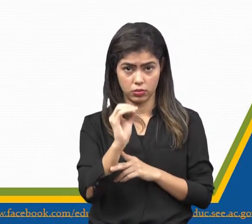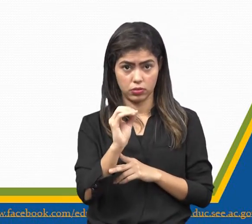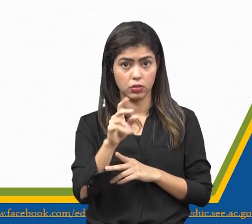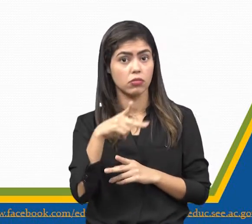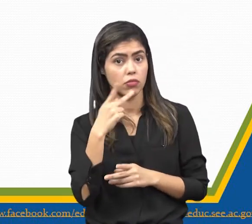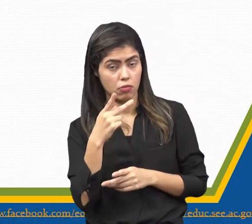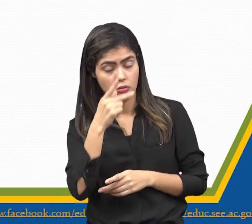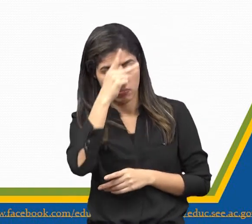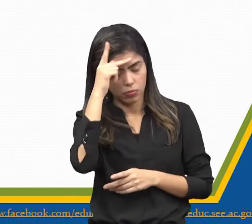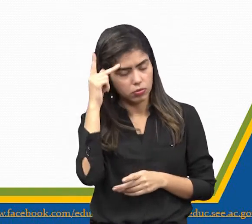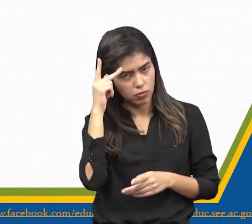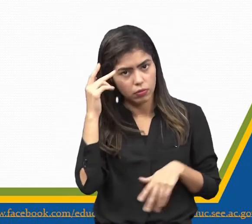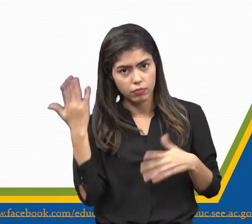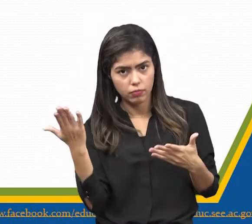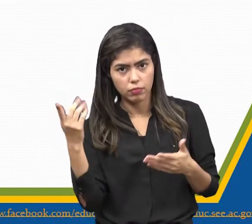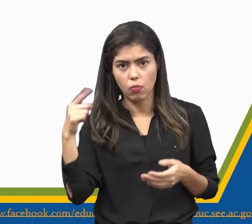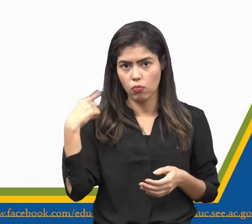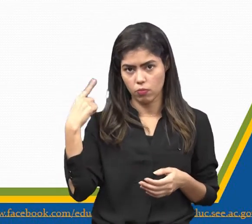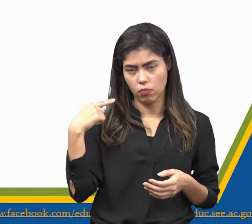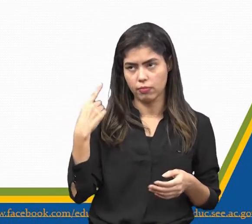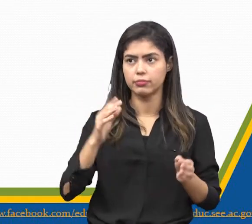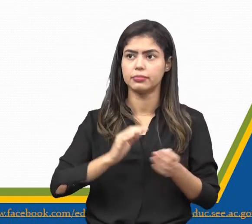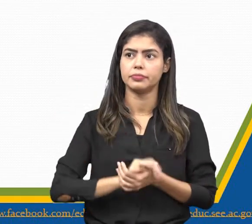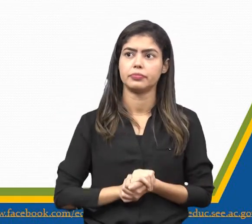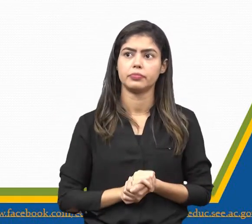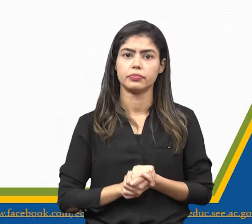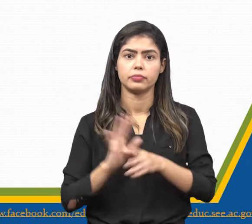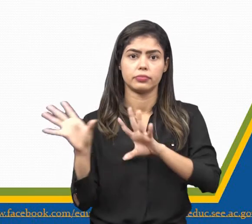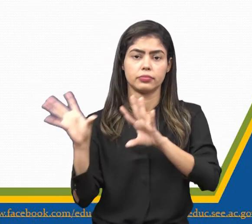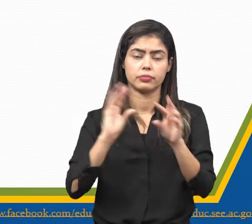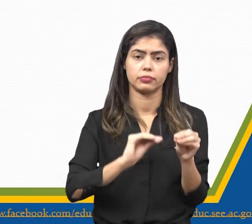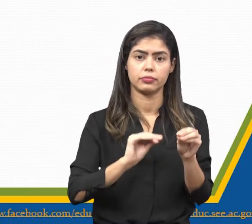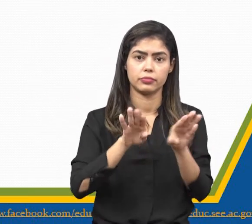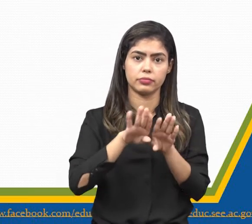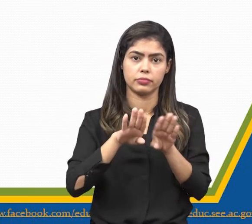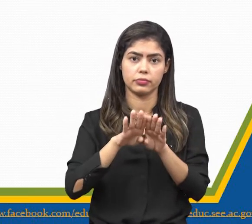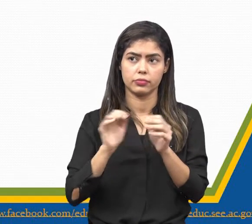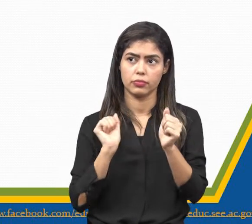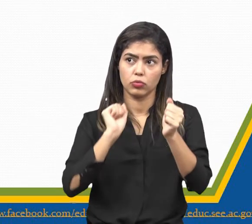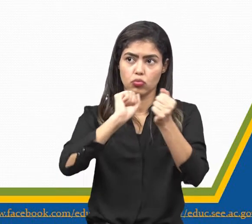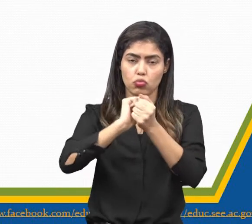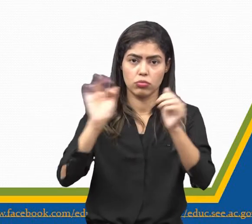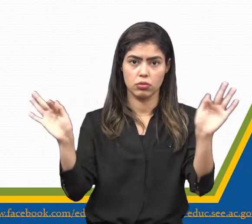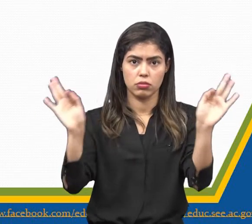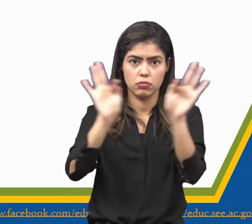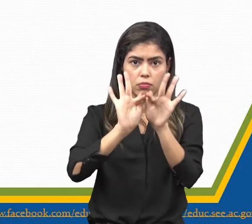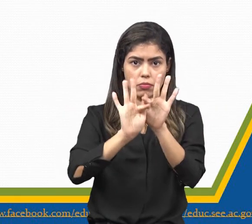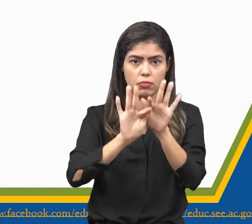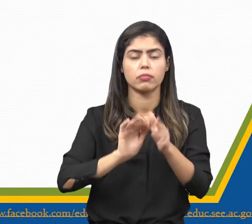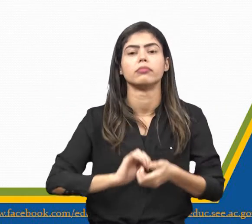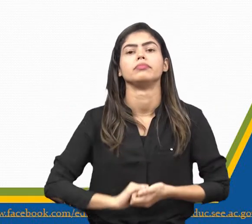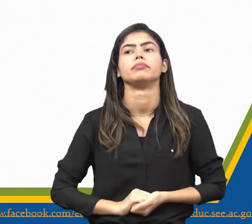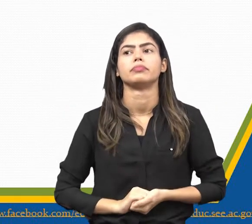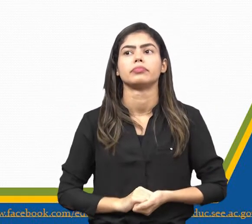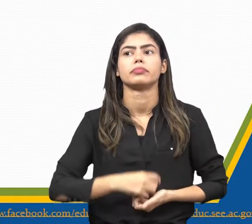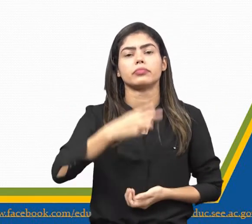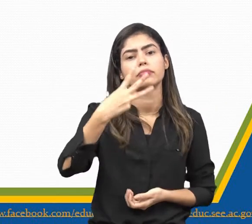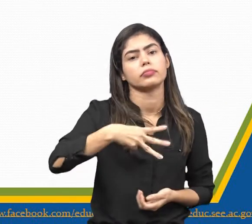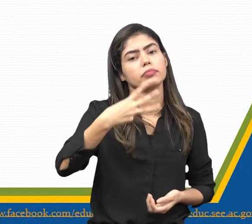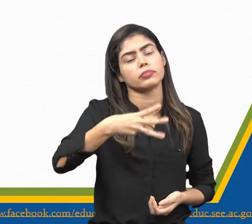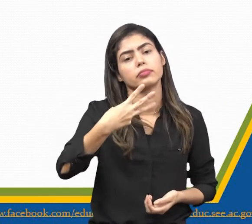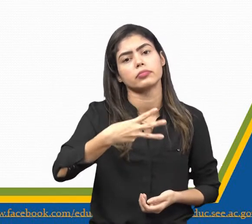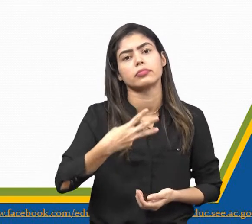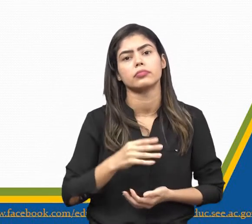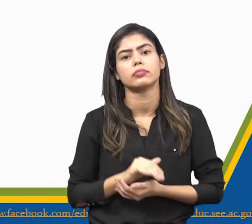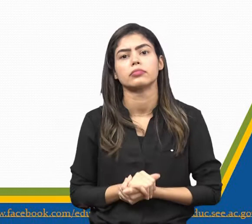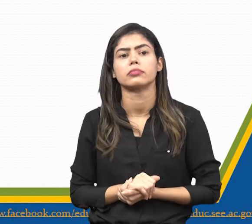eu tô falando de uma pessoa, ela é advogada. They called a lawyer who lived nearby. Terceiro exemplo.